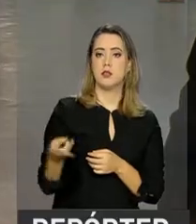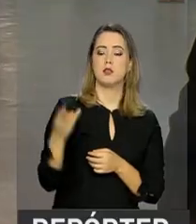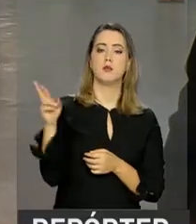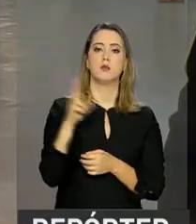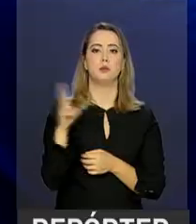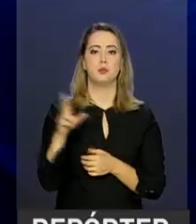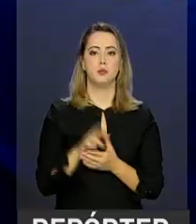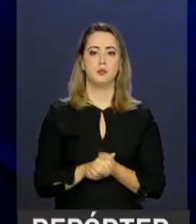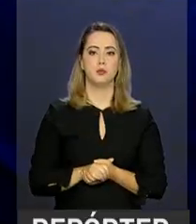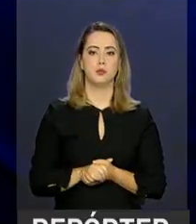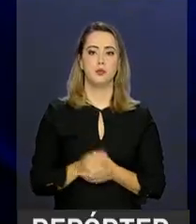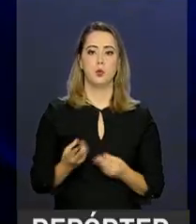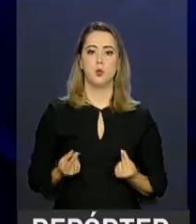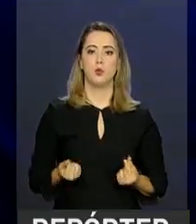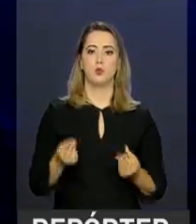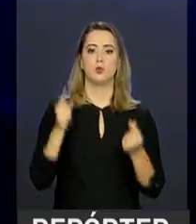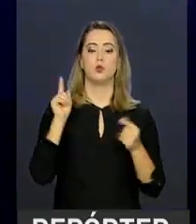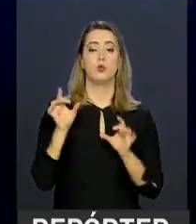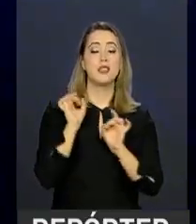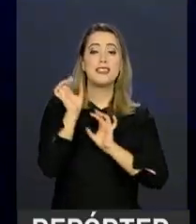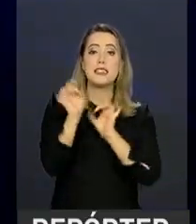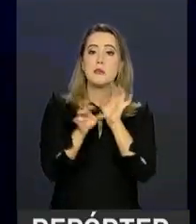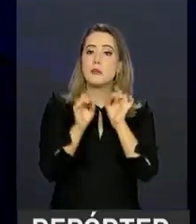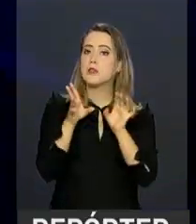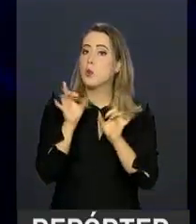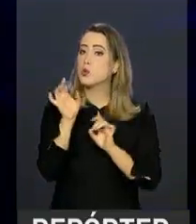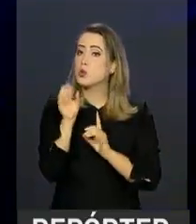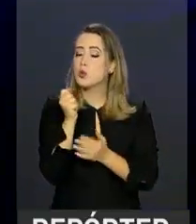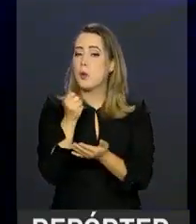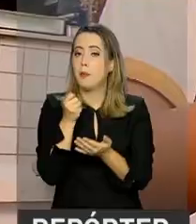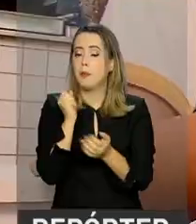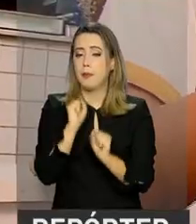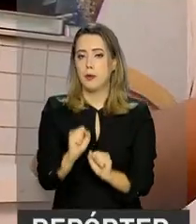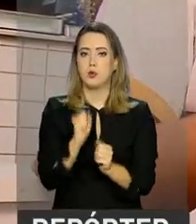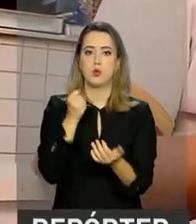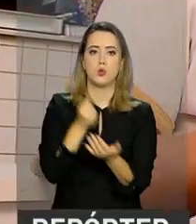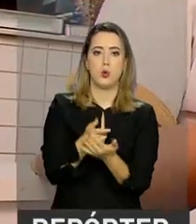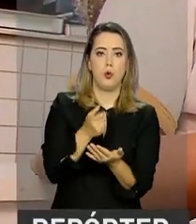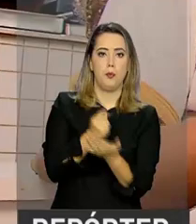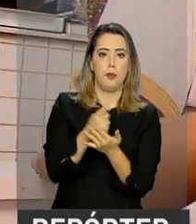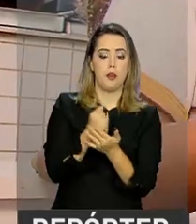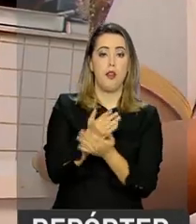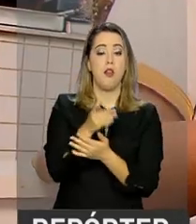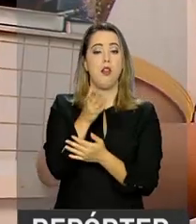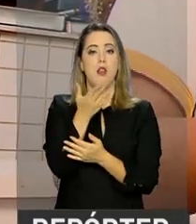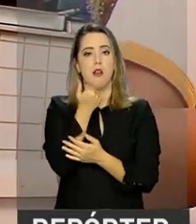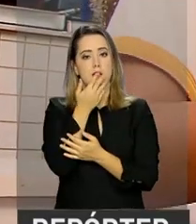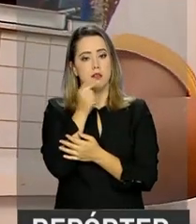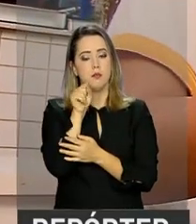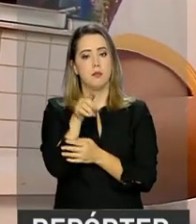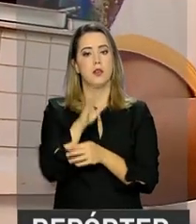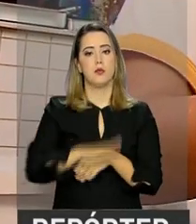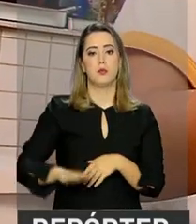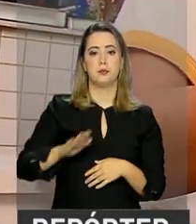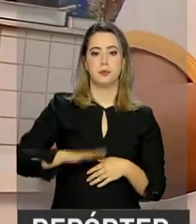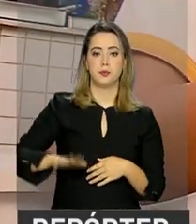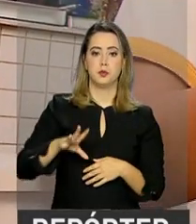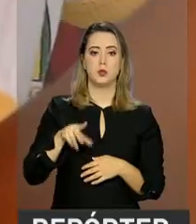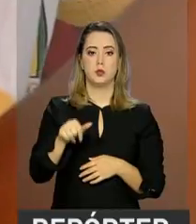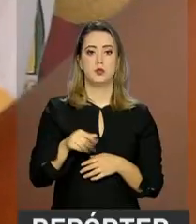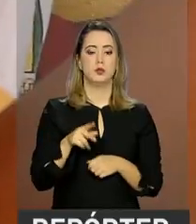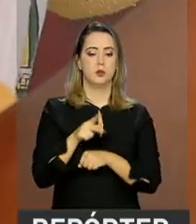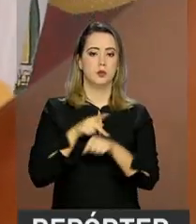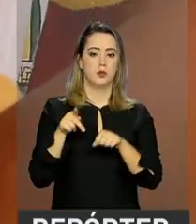de reais. O dinheiro é exclusivo para a compra de merenda para estudantes da educação básica de todo o